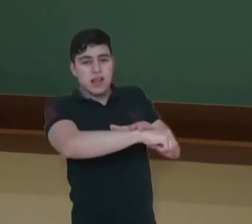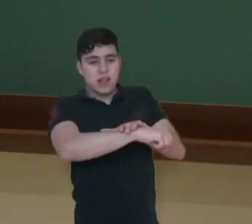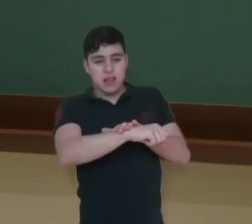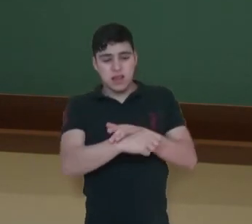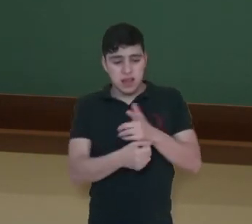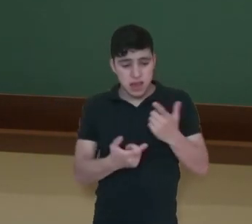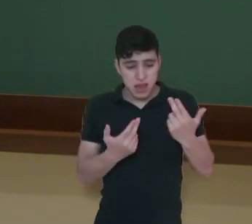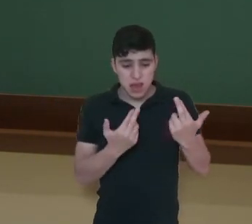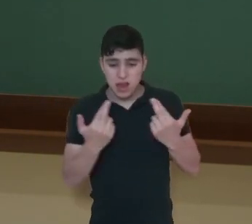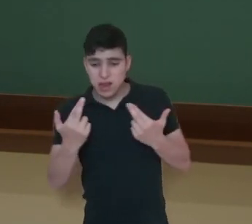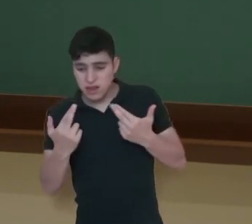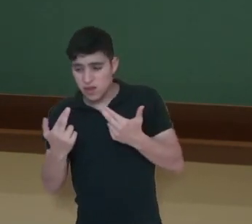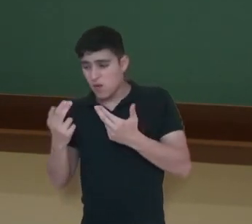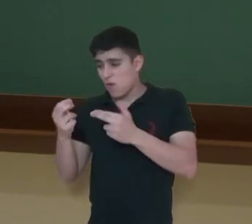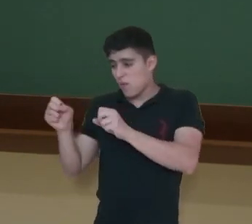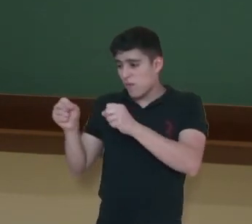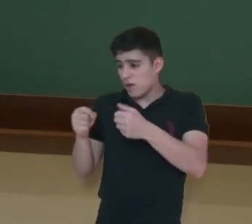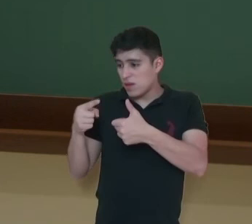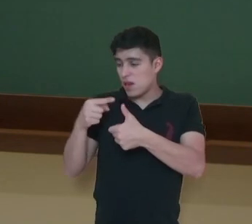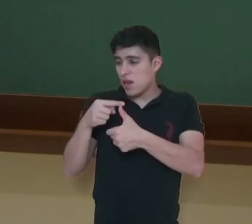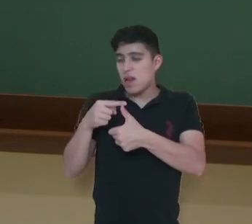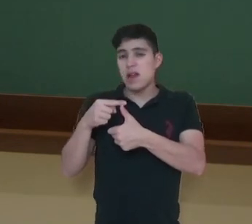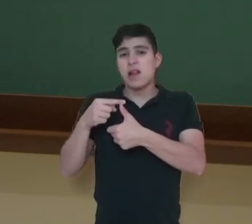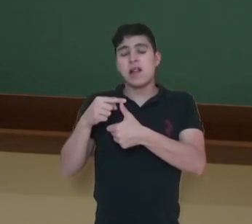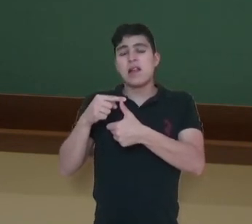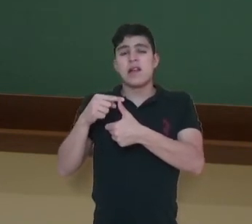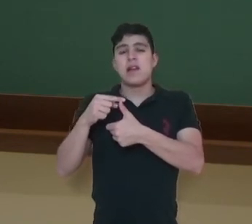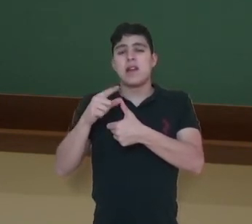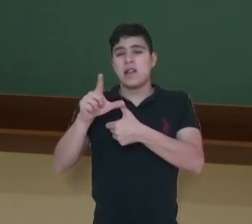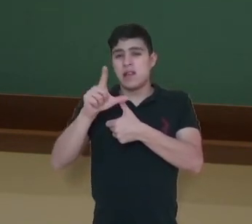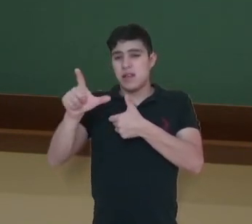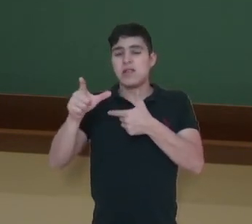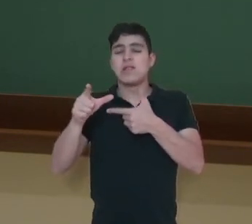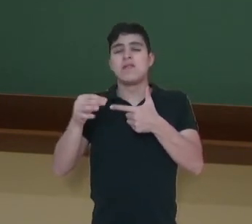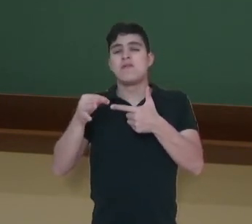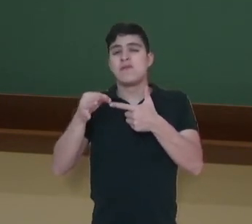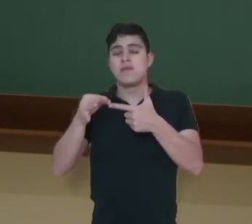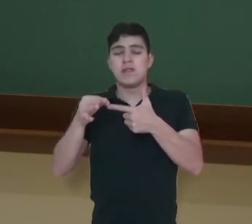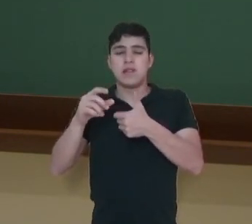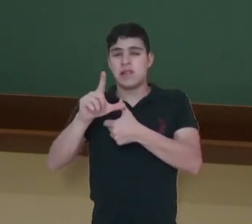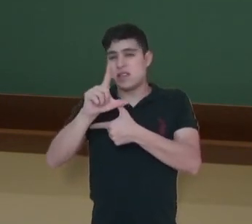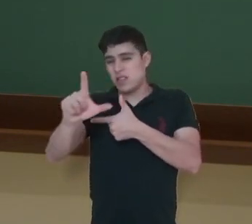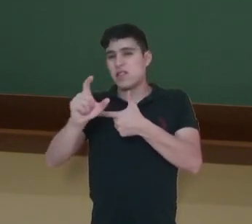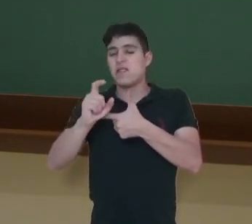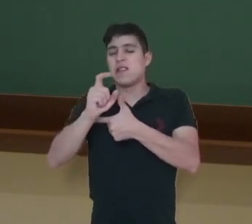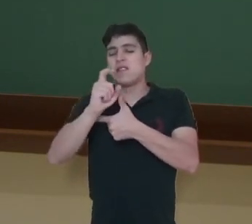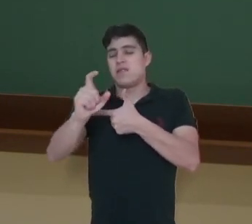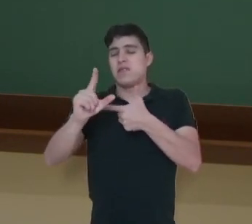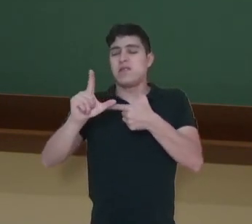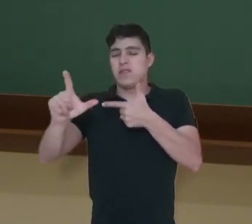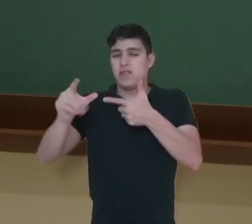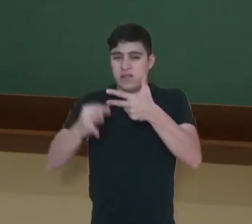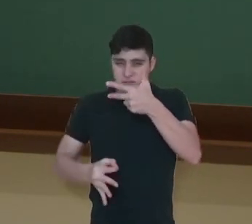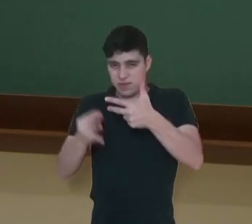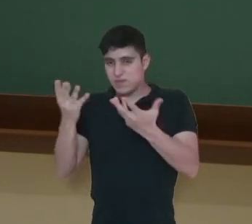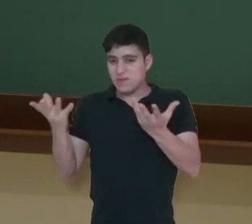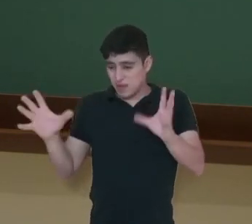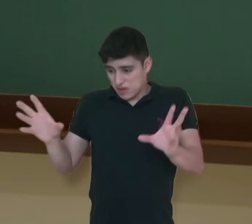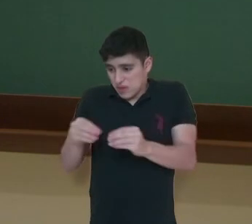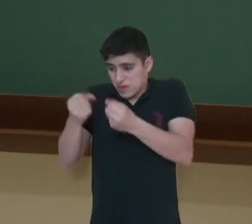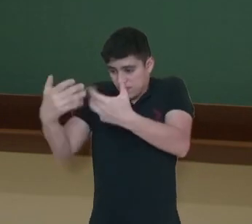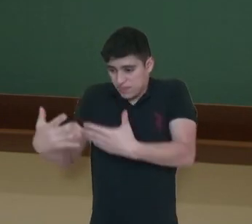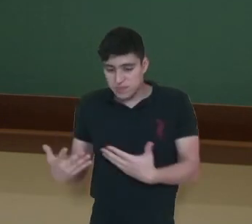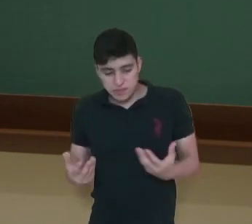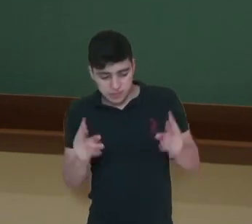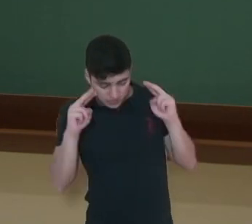com os poderes, ele vai mostrar como é que a sociedade enxerga ele. Então é diferente da gente fazer uma visão de como eu enxergo lá